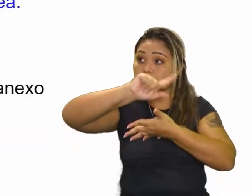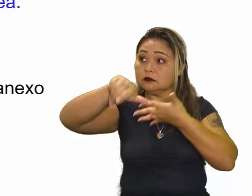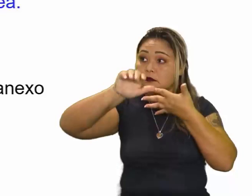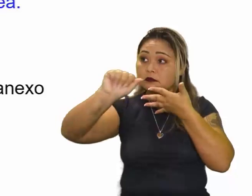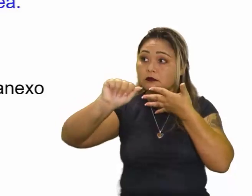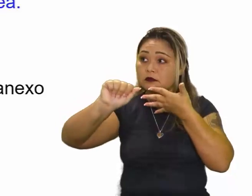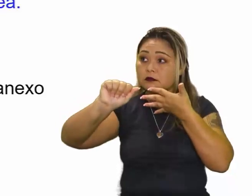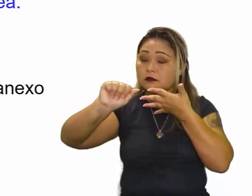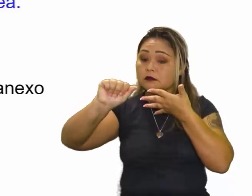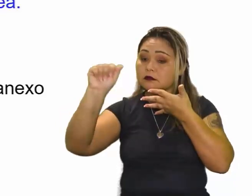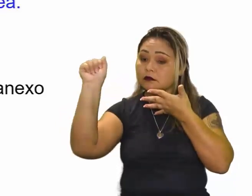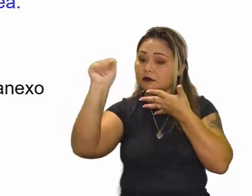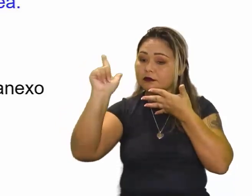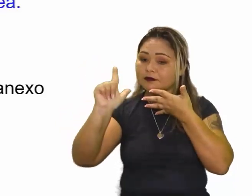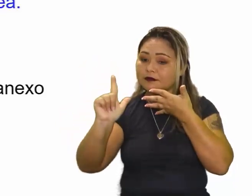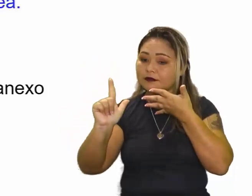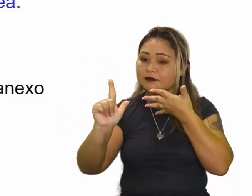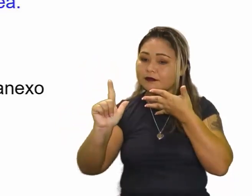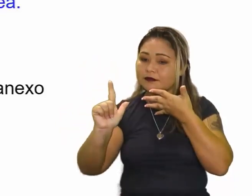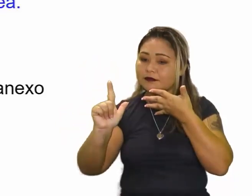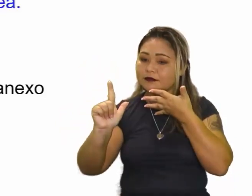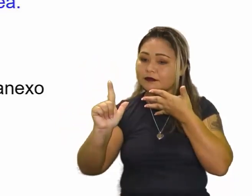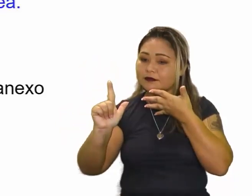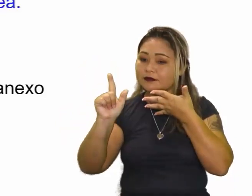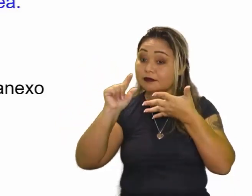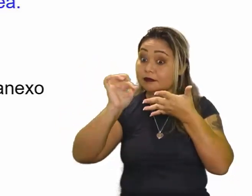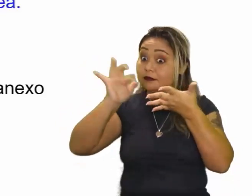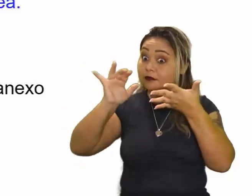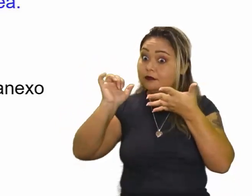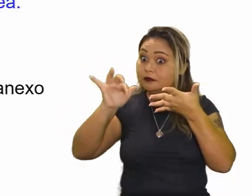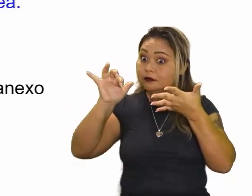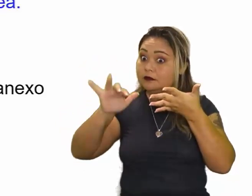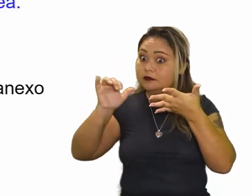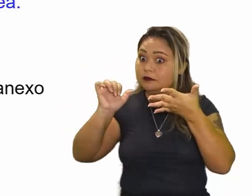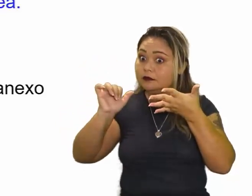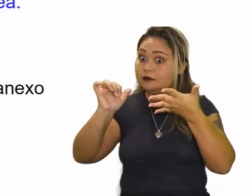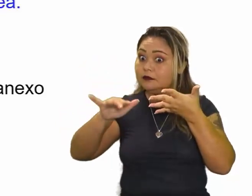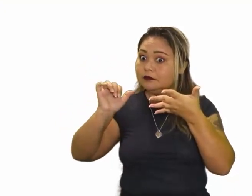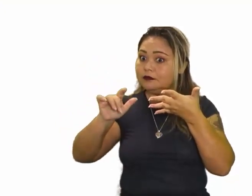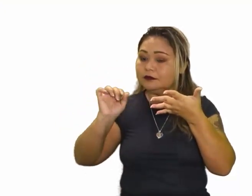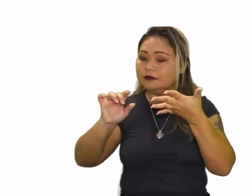vai ficar azulzinho. O que esse botãozinho